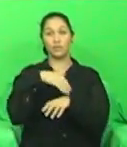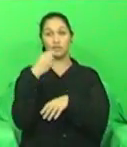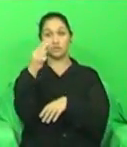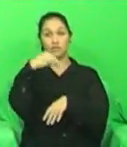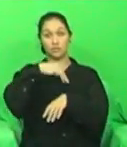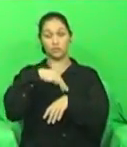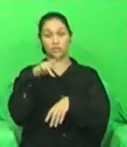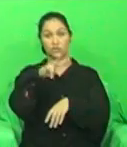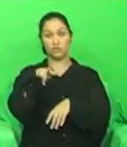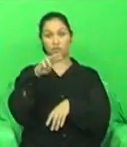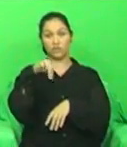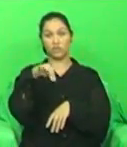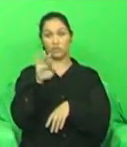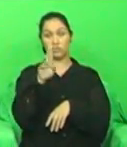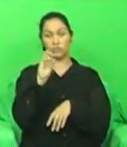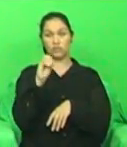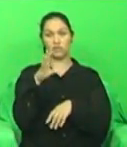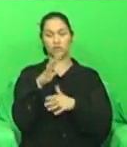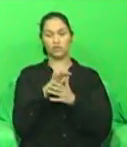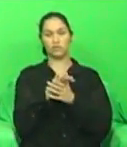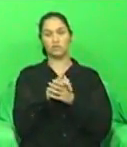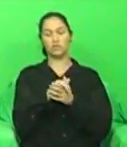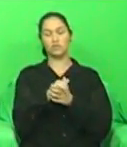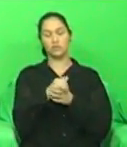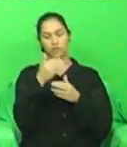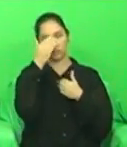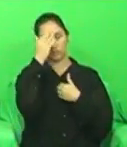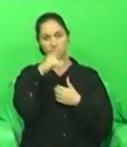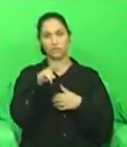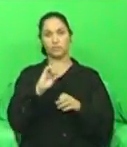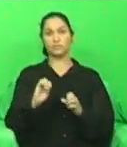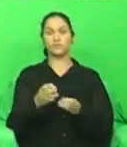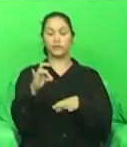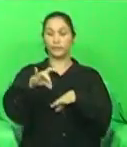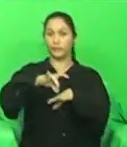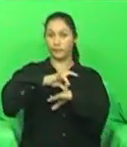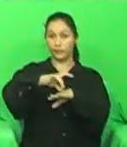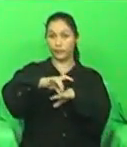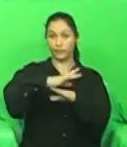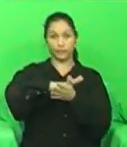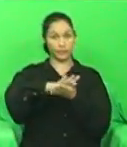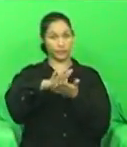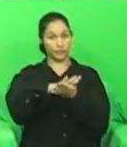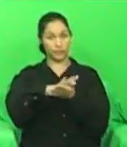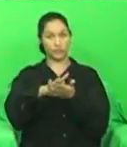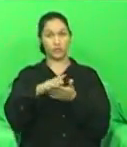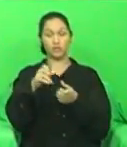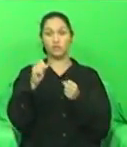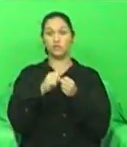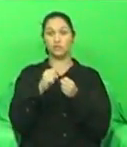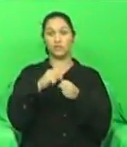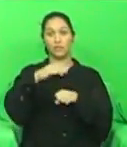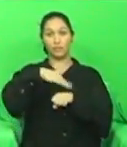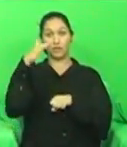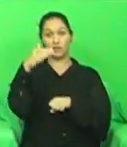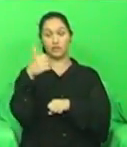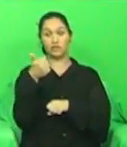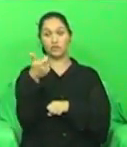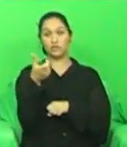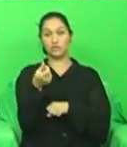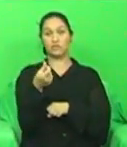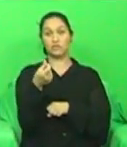e 30 do vereador mirim da água que chegava a movimentar são asfáltica que são estão sendo feitas mais de 16 ruas aqui na grande próspera